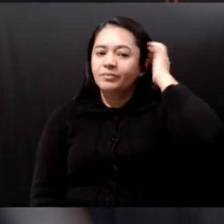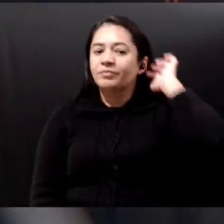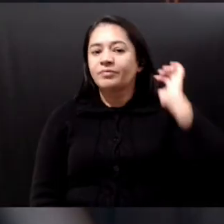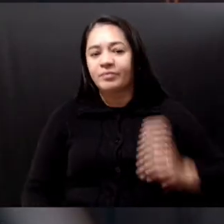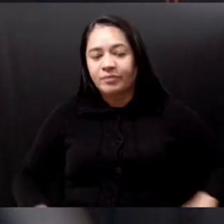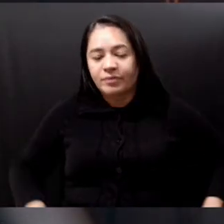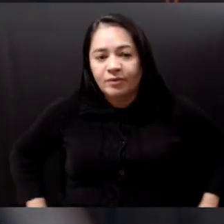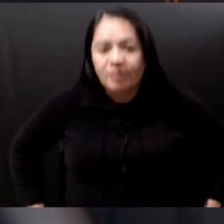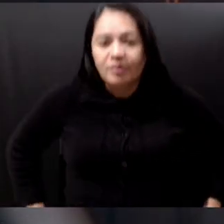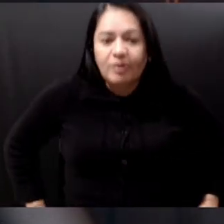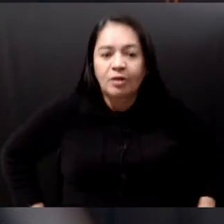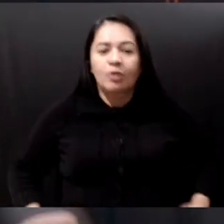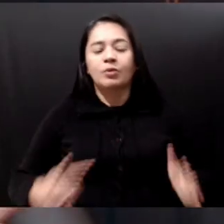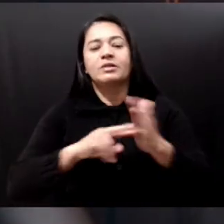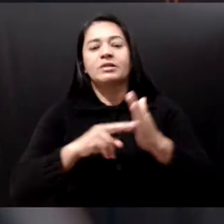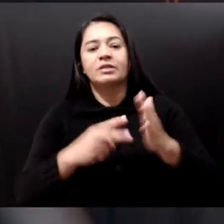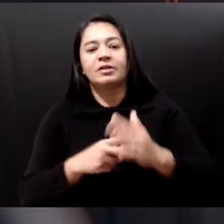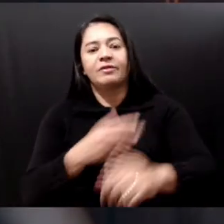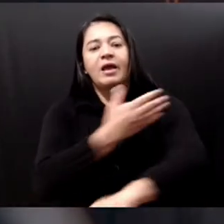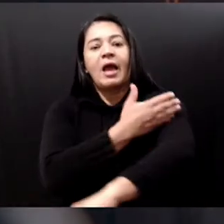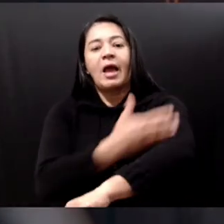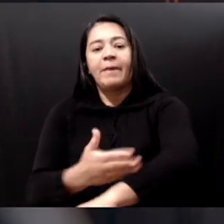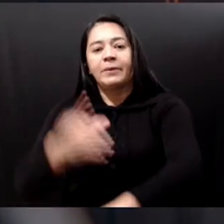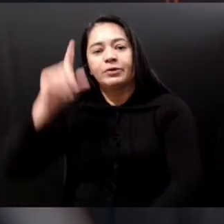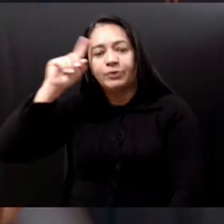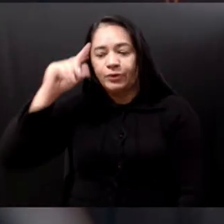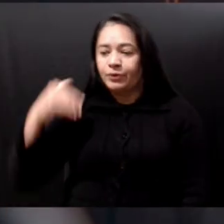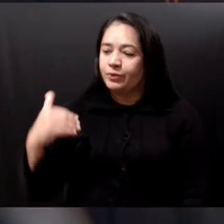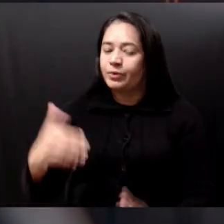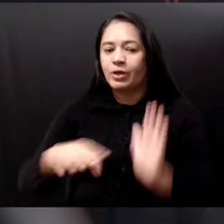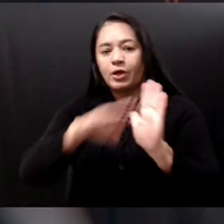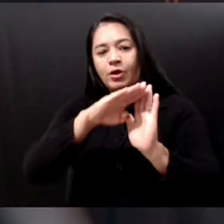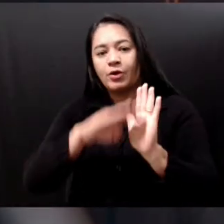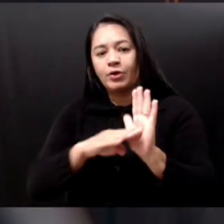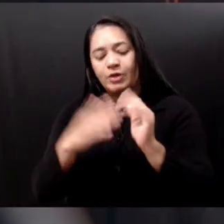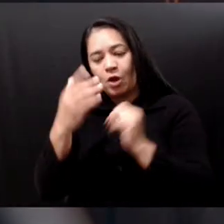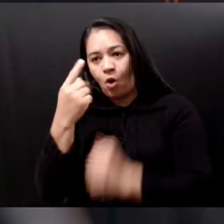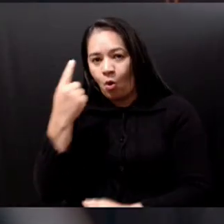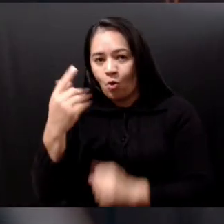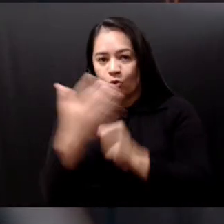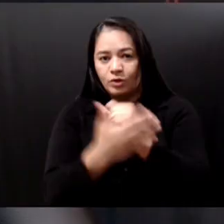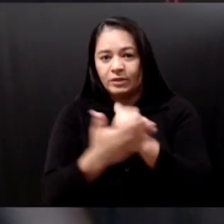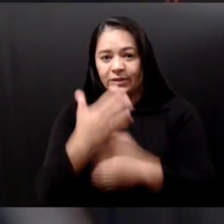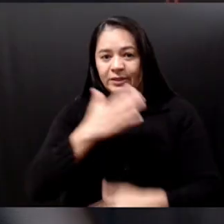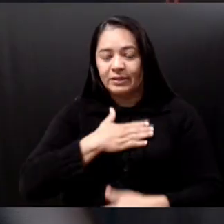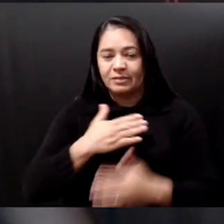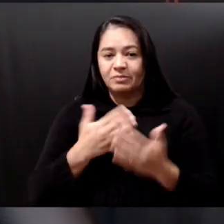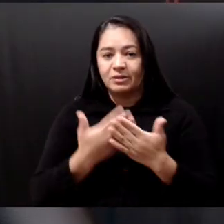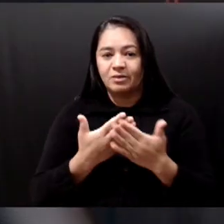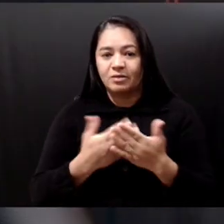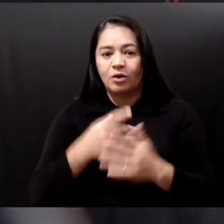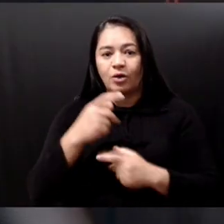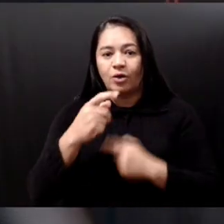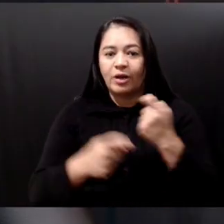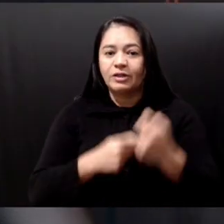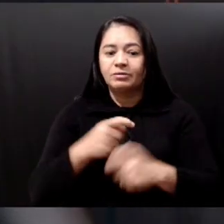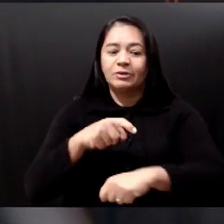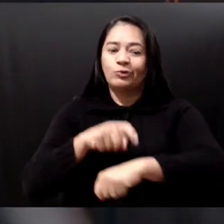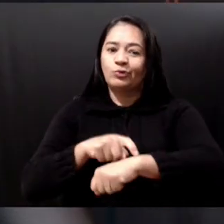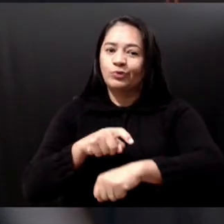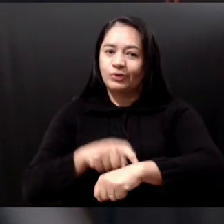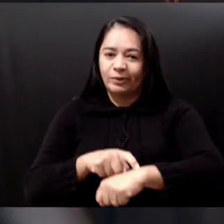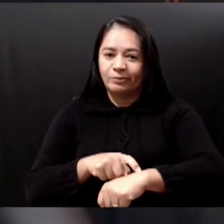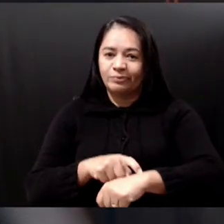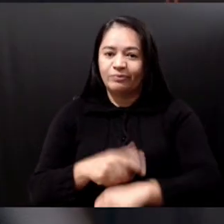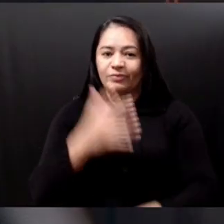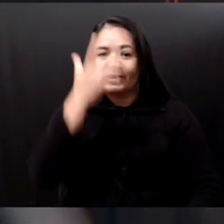rotina? Um dos meus pilares dentro das minhas aulas uhum, é a administração do tempo. As perfeito. pessoas precisam